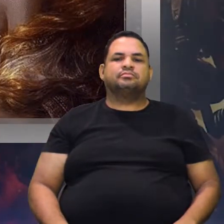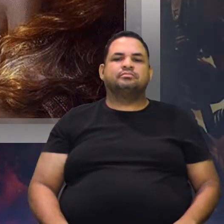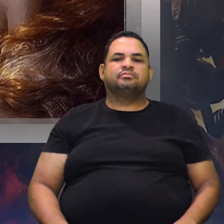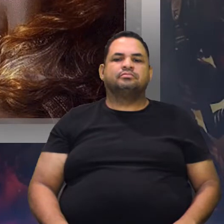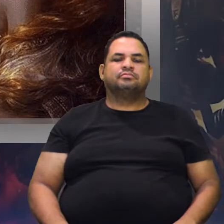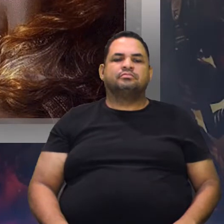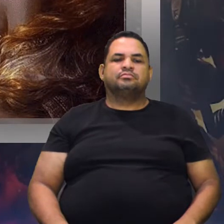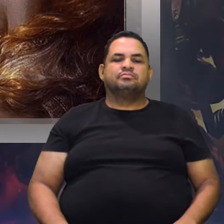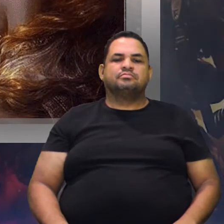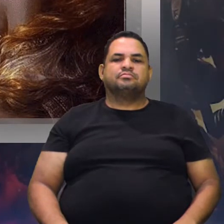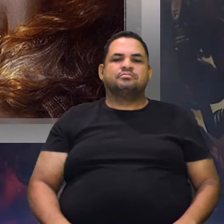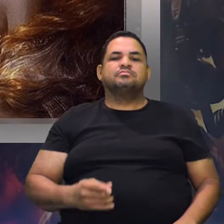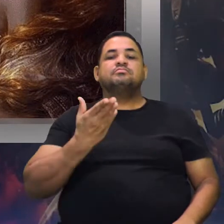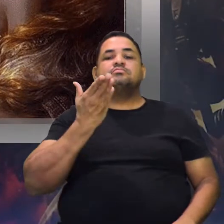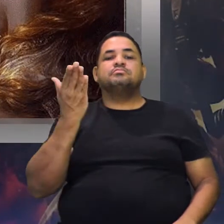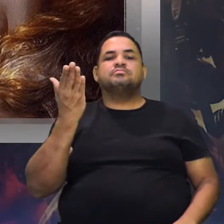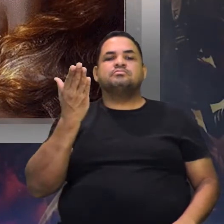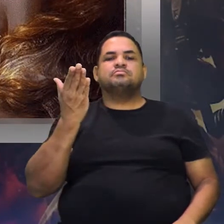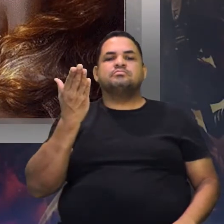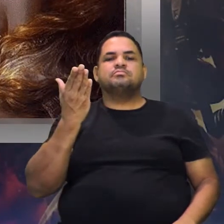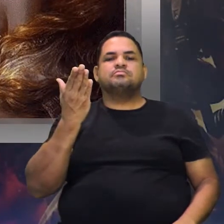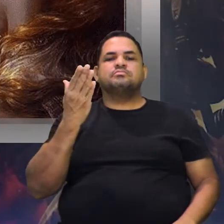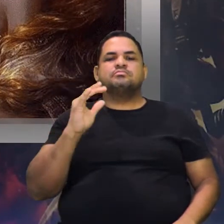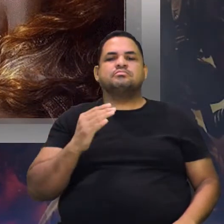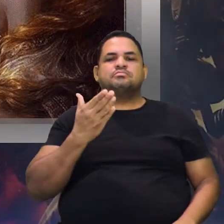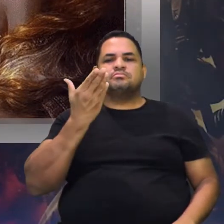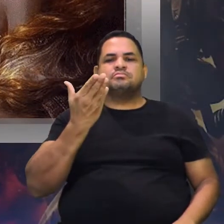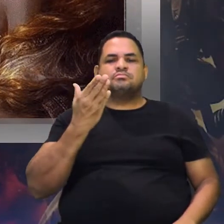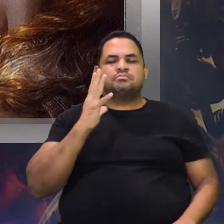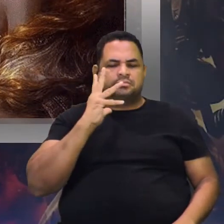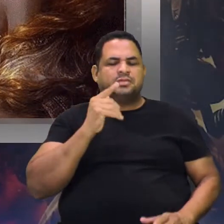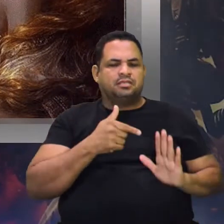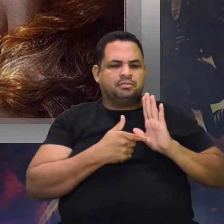Isso daqui para vocês é algo que representa um belo